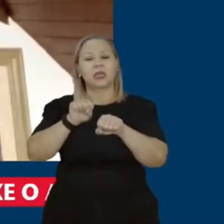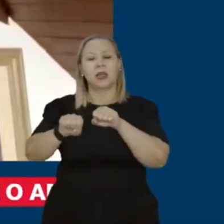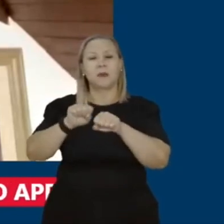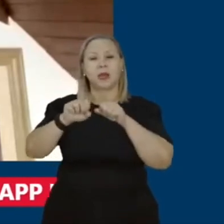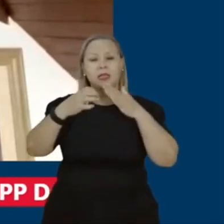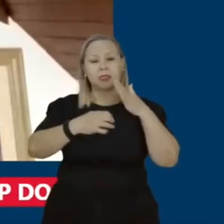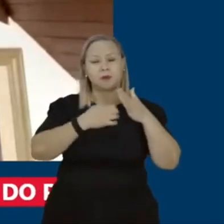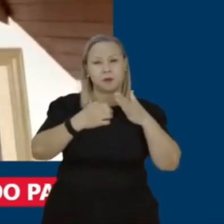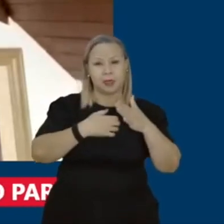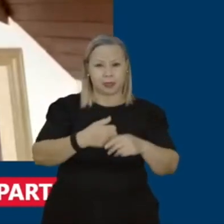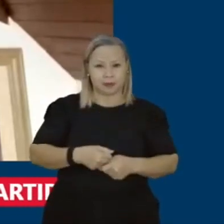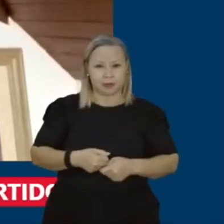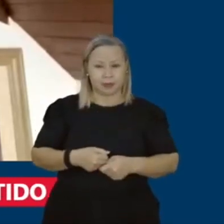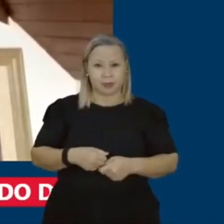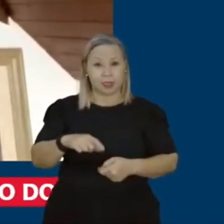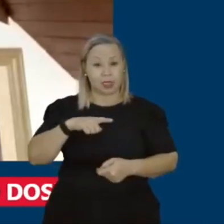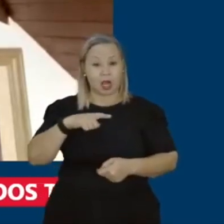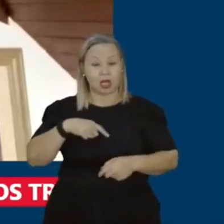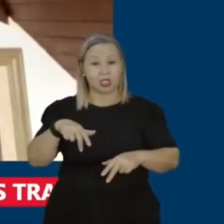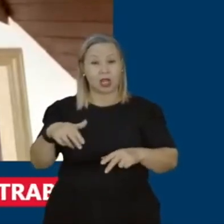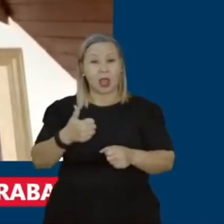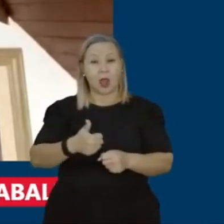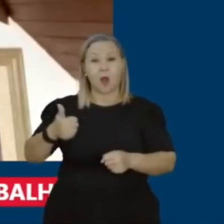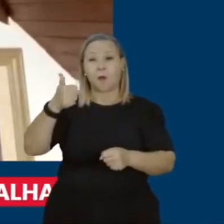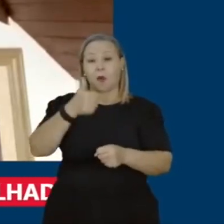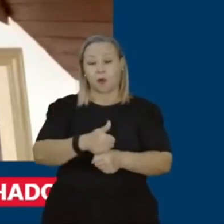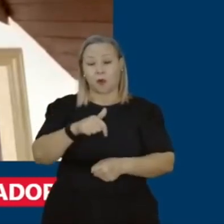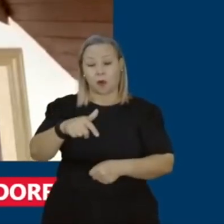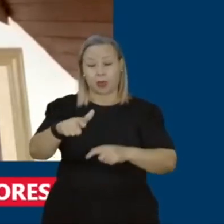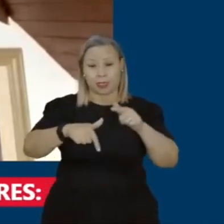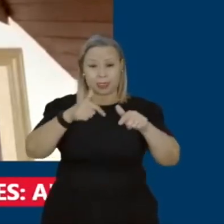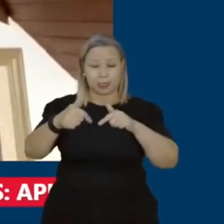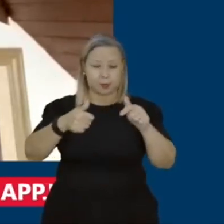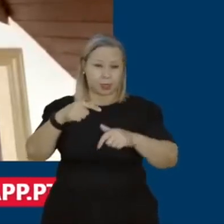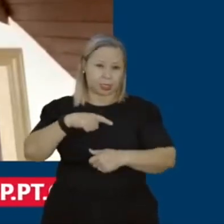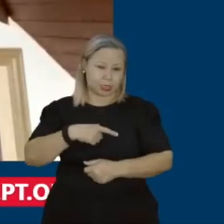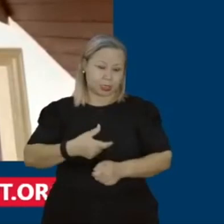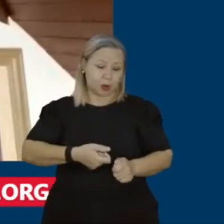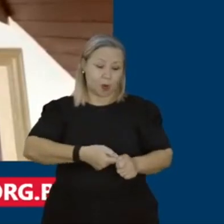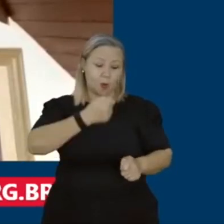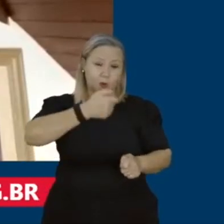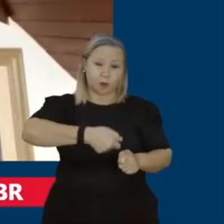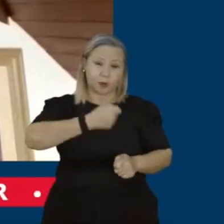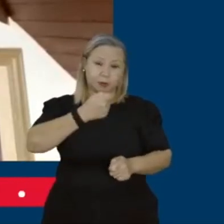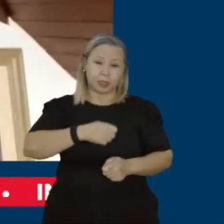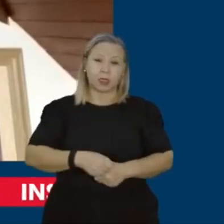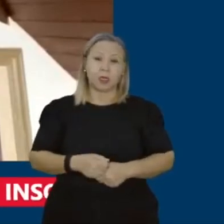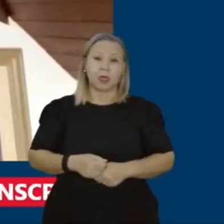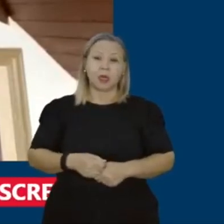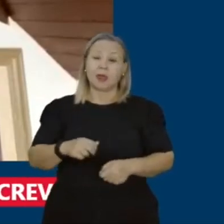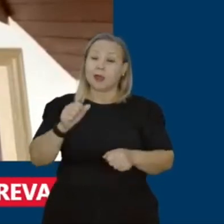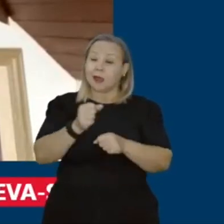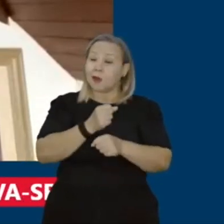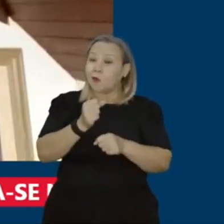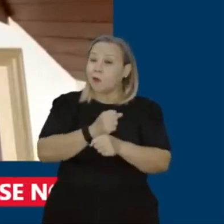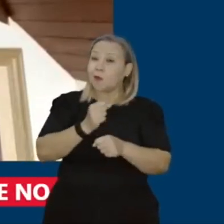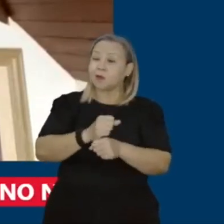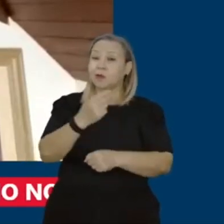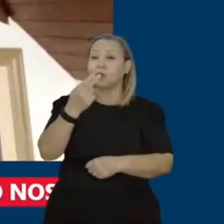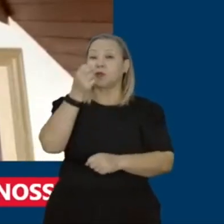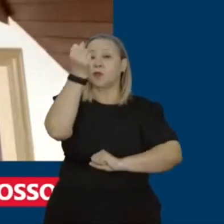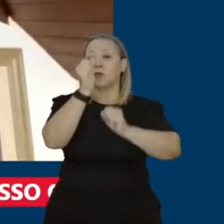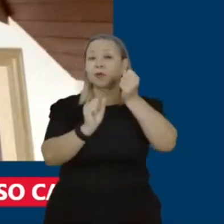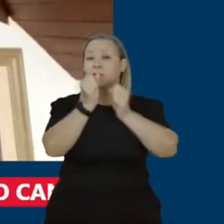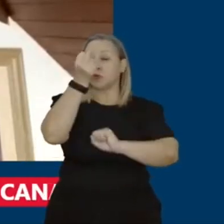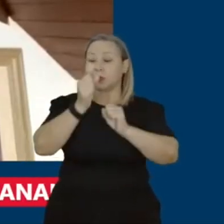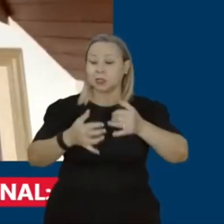do monopólio que essas empresas têm, e por isso são altamente lucrativas, eu construí 2 usinas hidrelétricas de bom